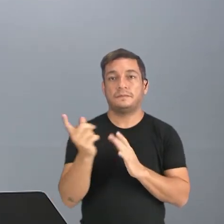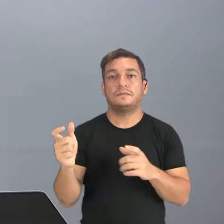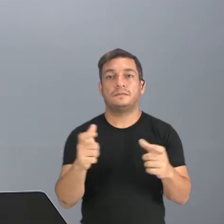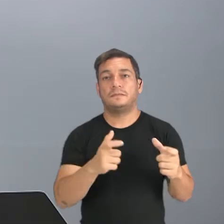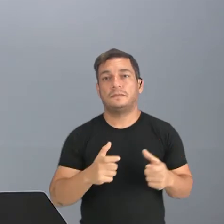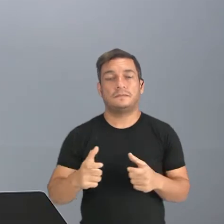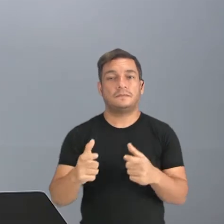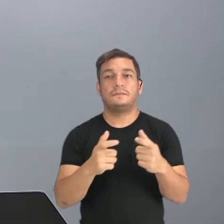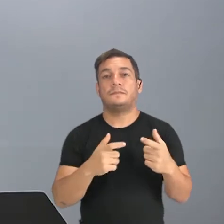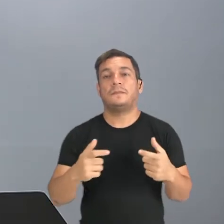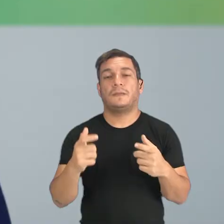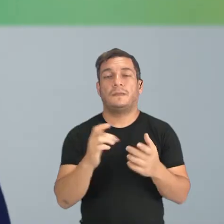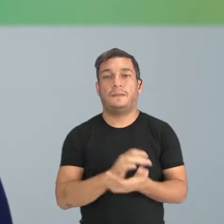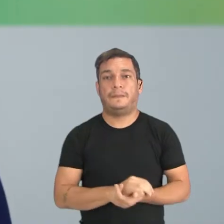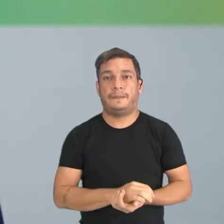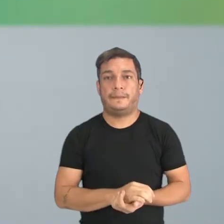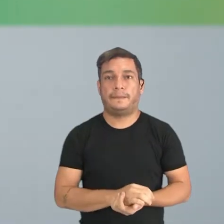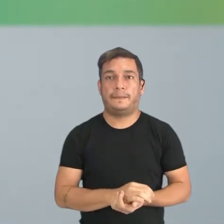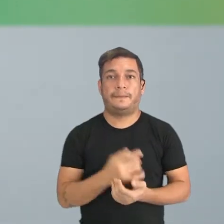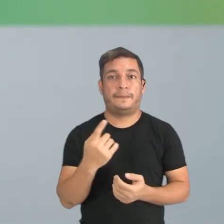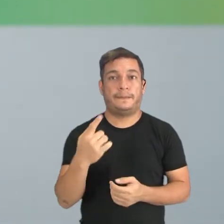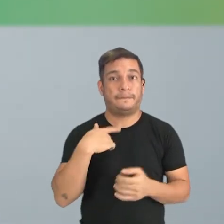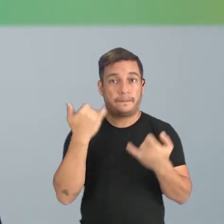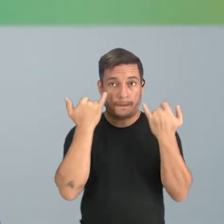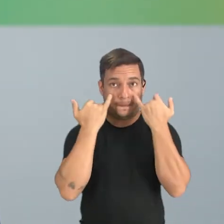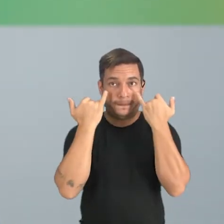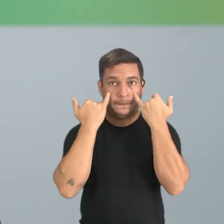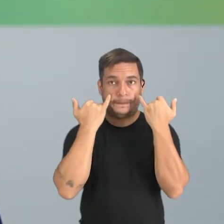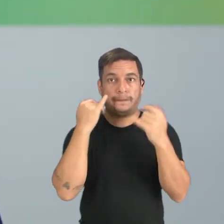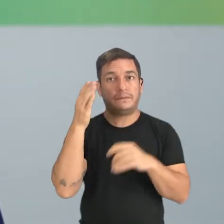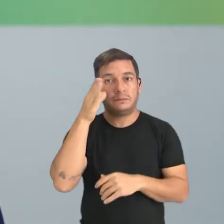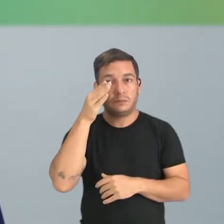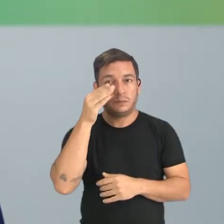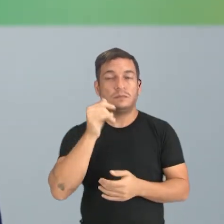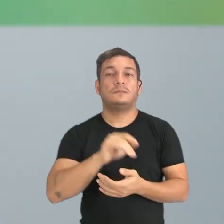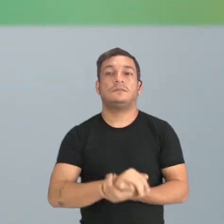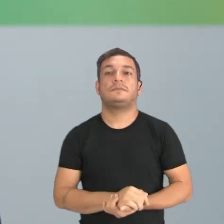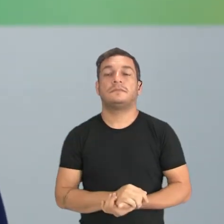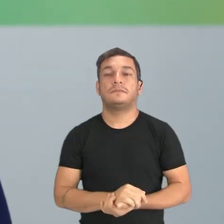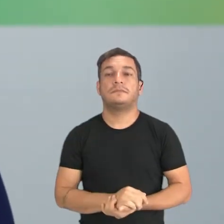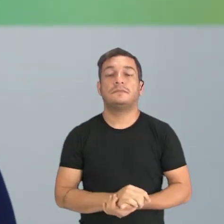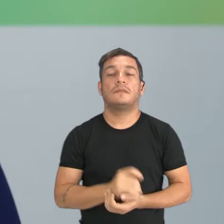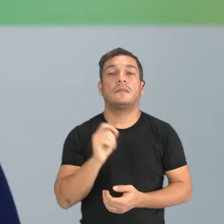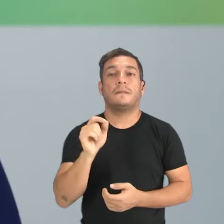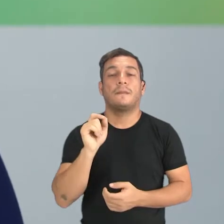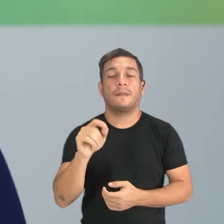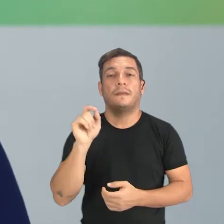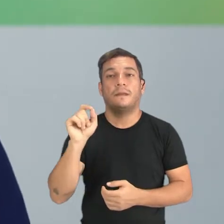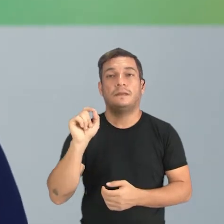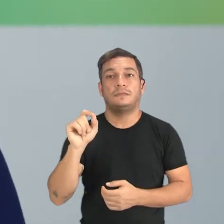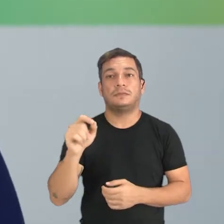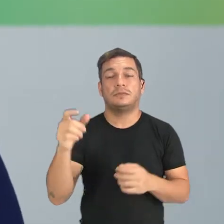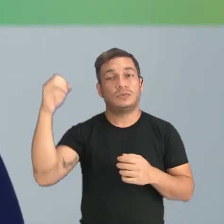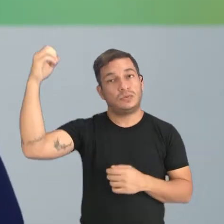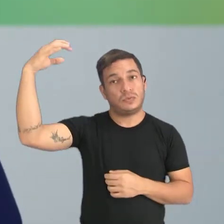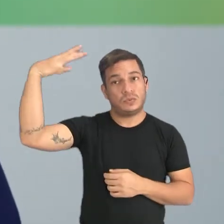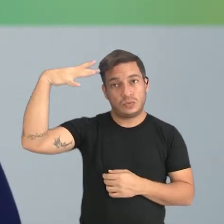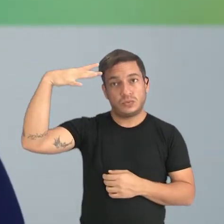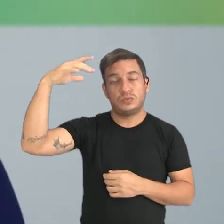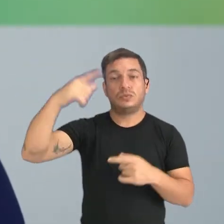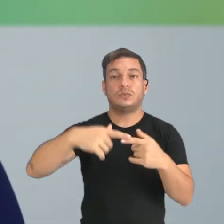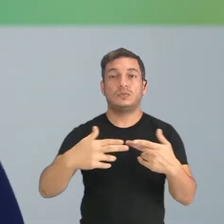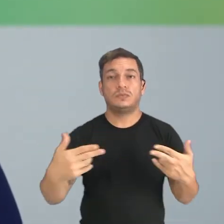superfícies laminadas, vamos a mais uma informação curiosa sobre a reflexão de luz